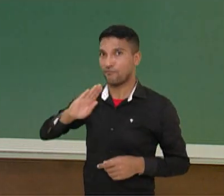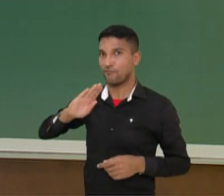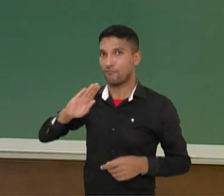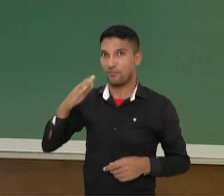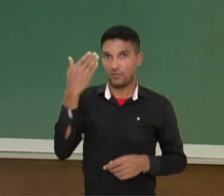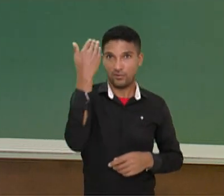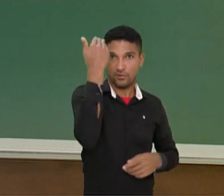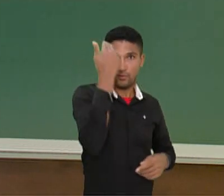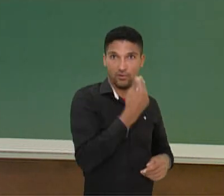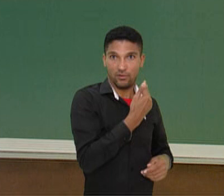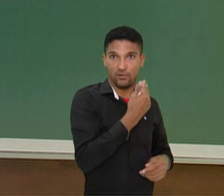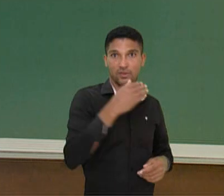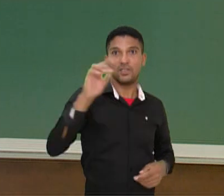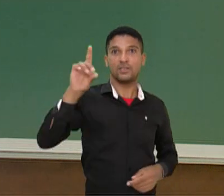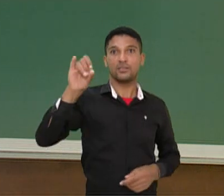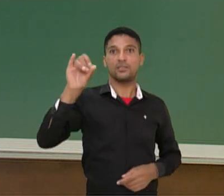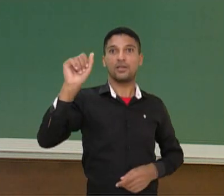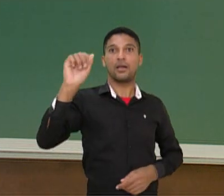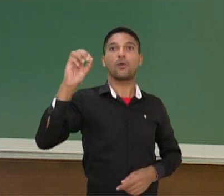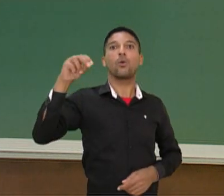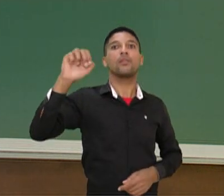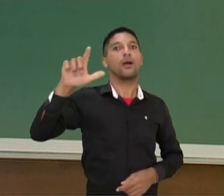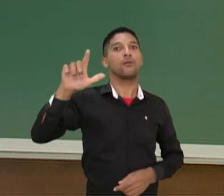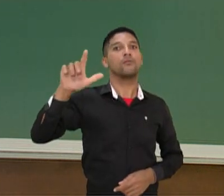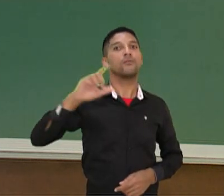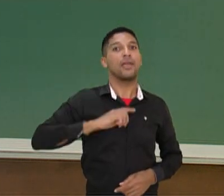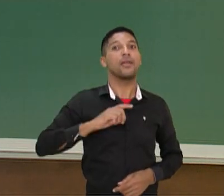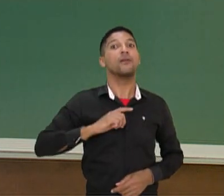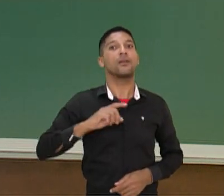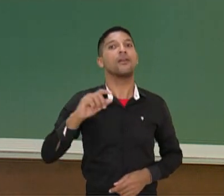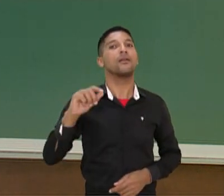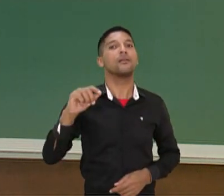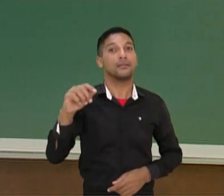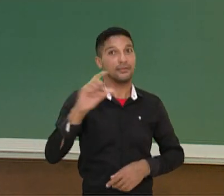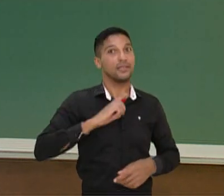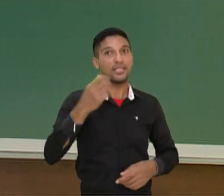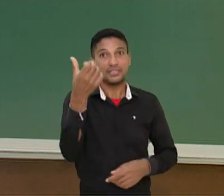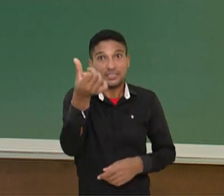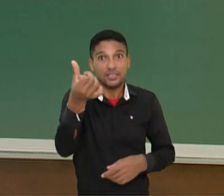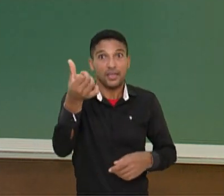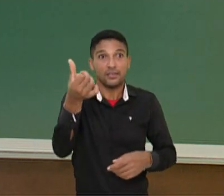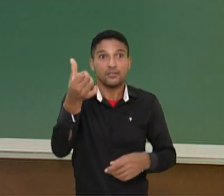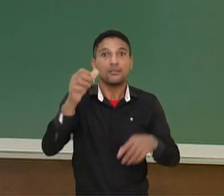E, F. Ele tem 6 lados. Então, como é que é o nome dele mesmo?